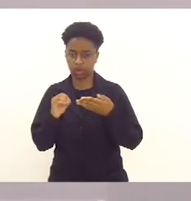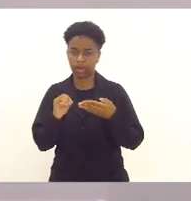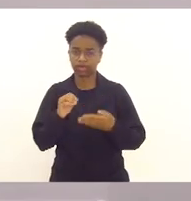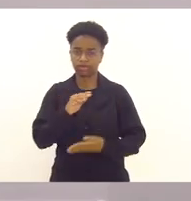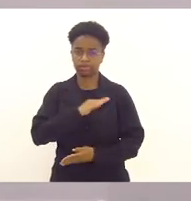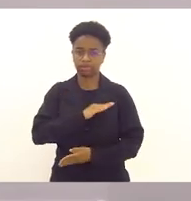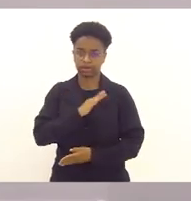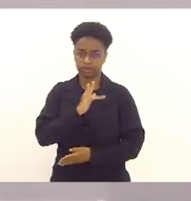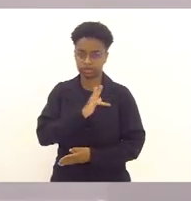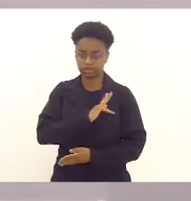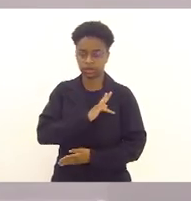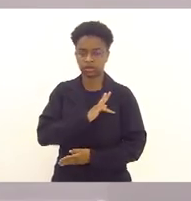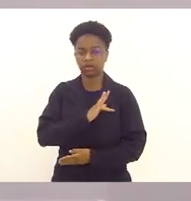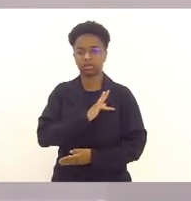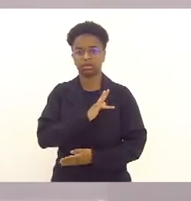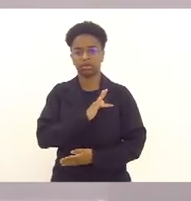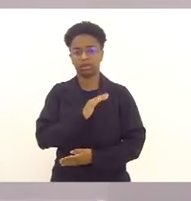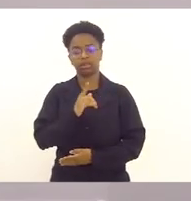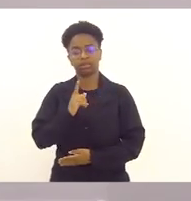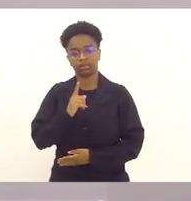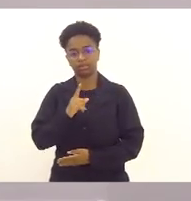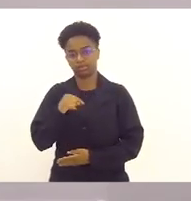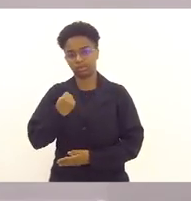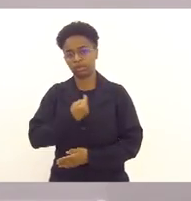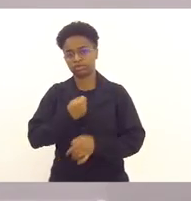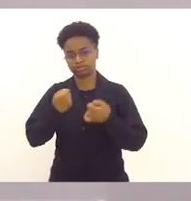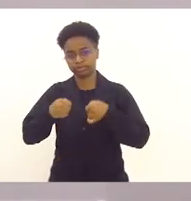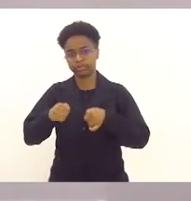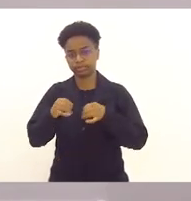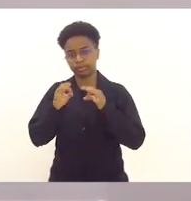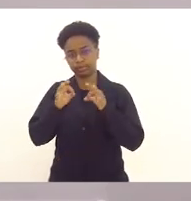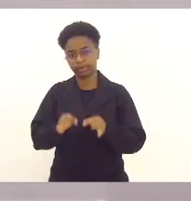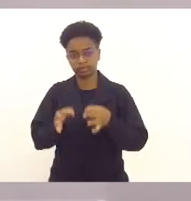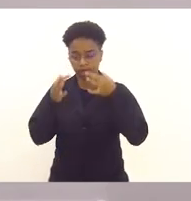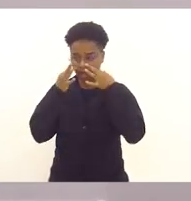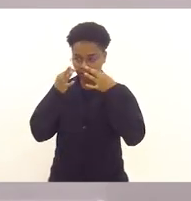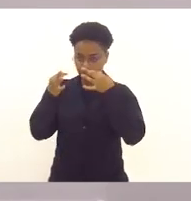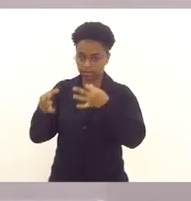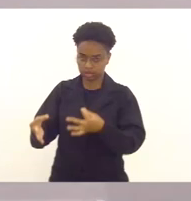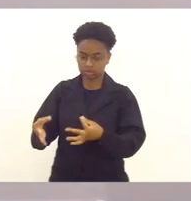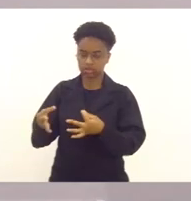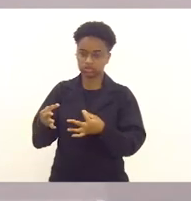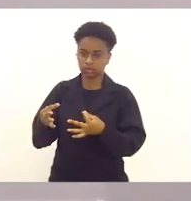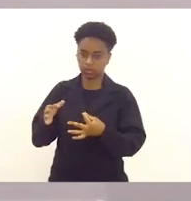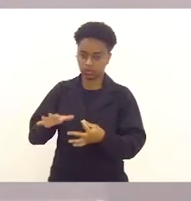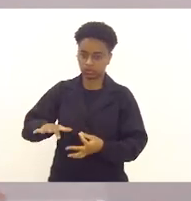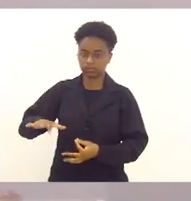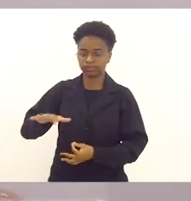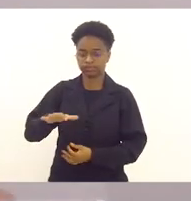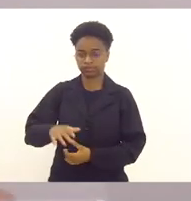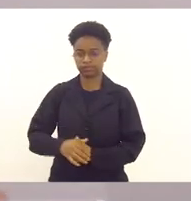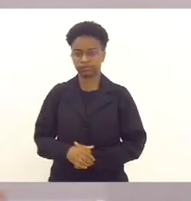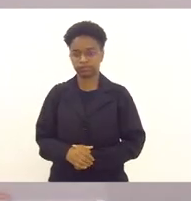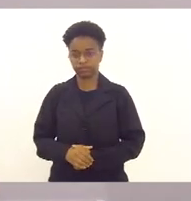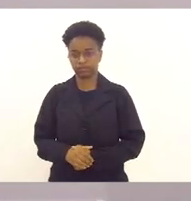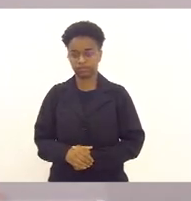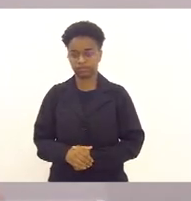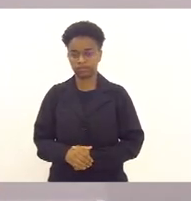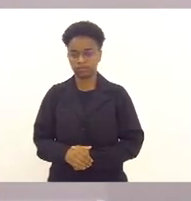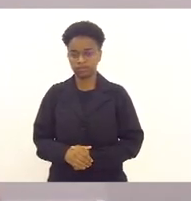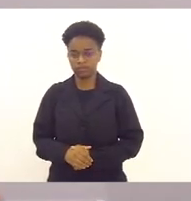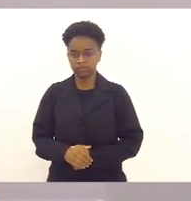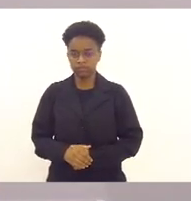Baixada a gente tem aí uma necessidade de um olhar mais aprimorado para esses para essas